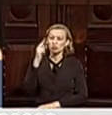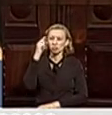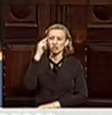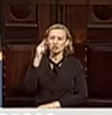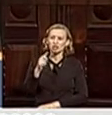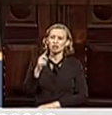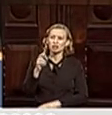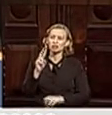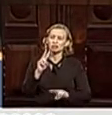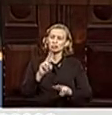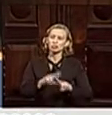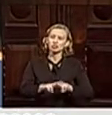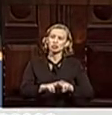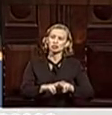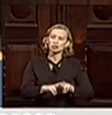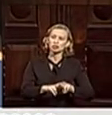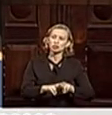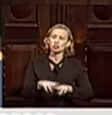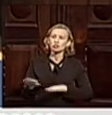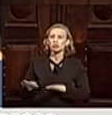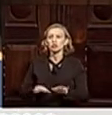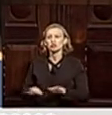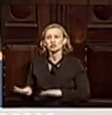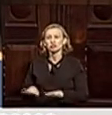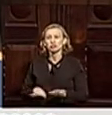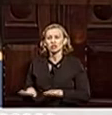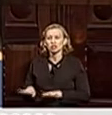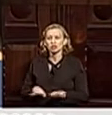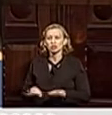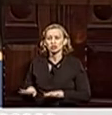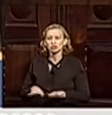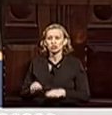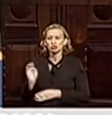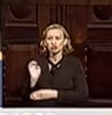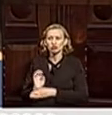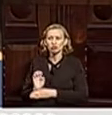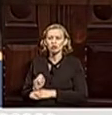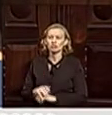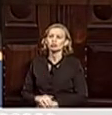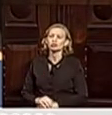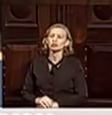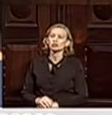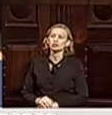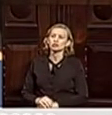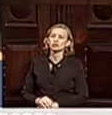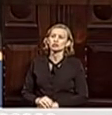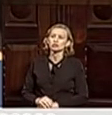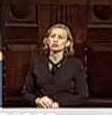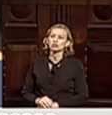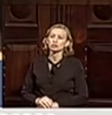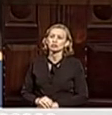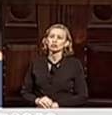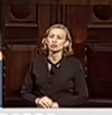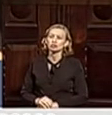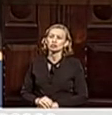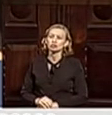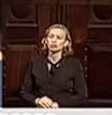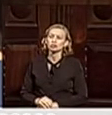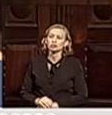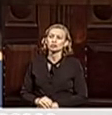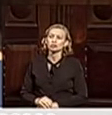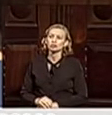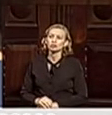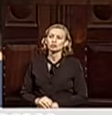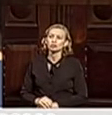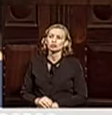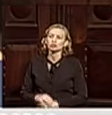movido pelo Movimento Unificado de Servidores Públicos Estaduais e que culminou na anulação da sessão